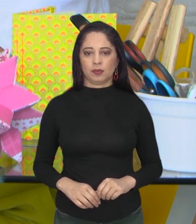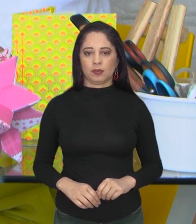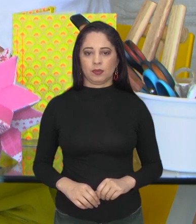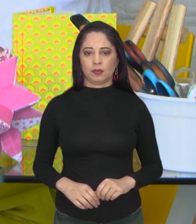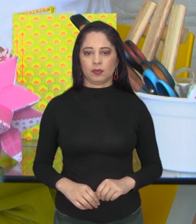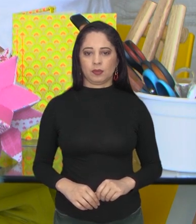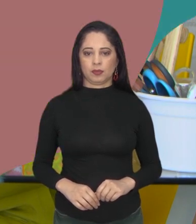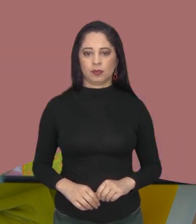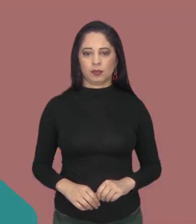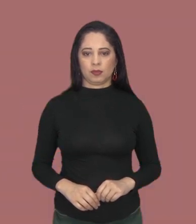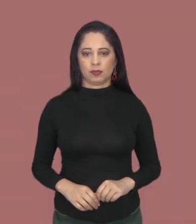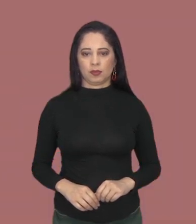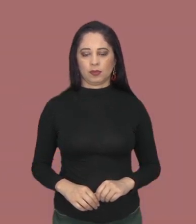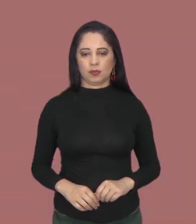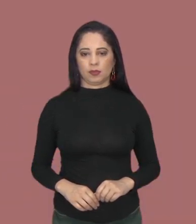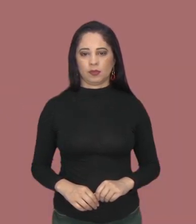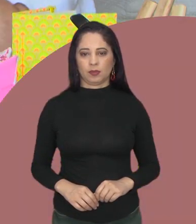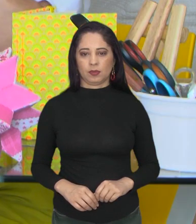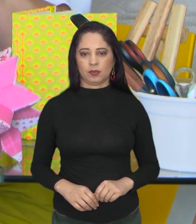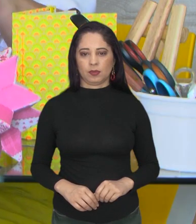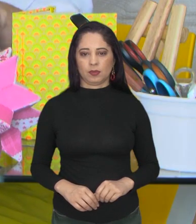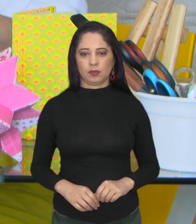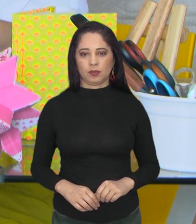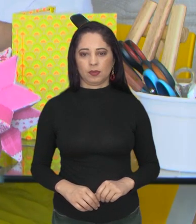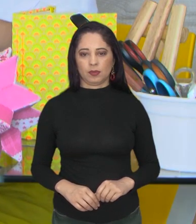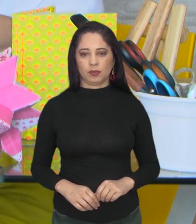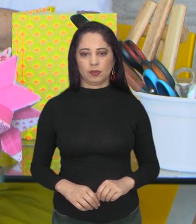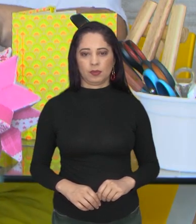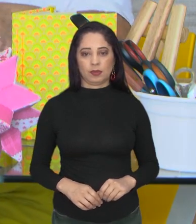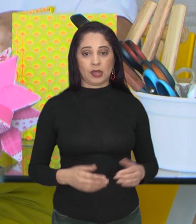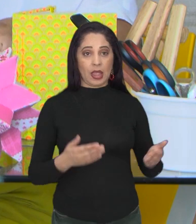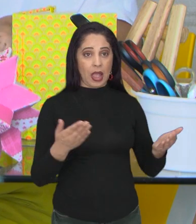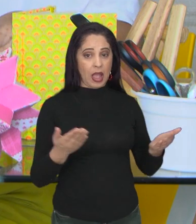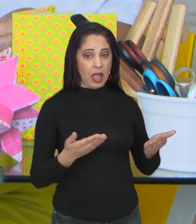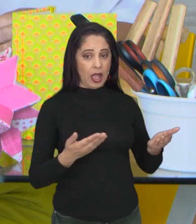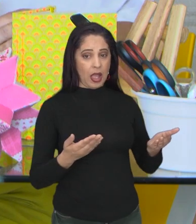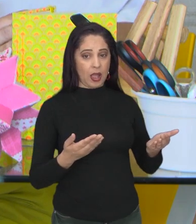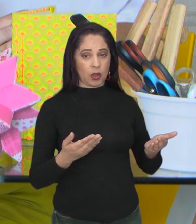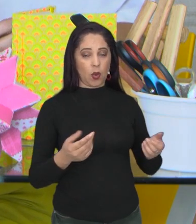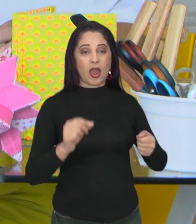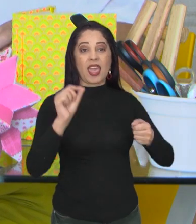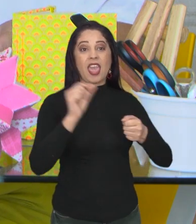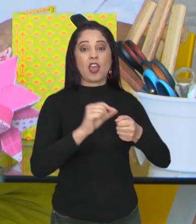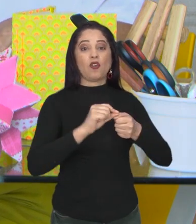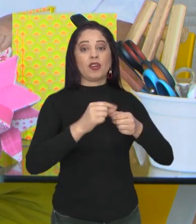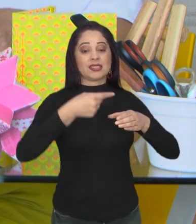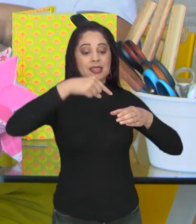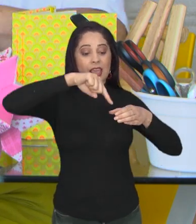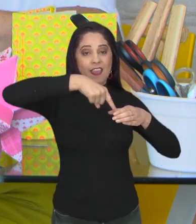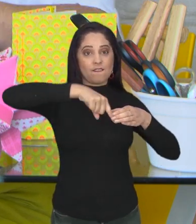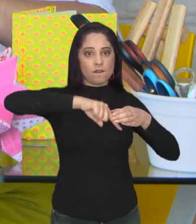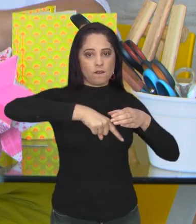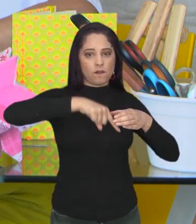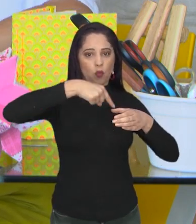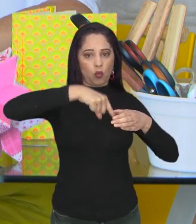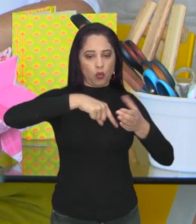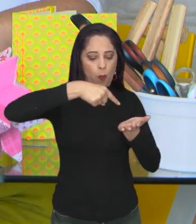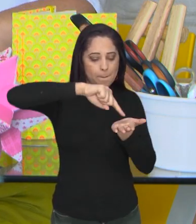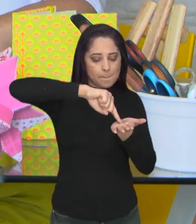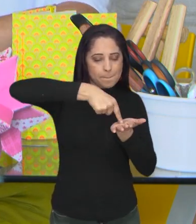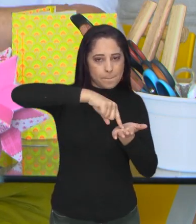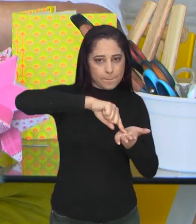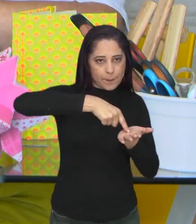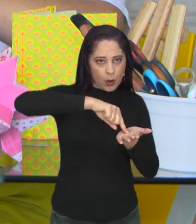pode tirar Então agora eu tô aqui fazendo os furos conforme